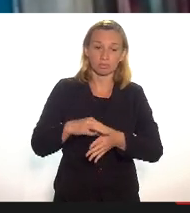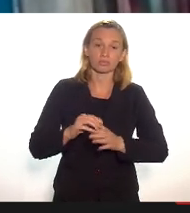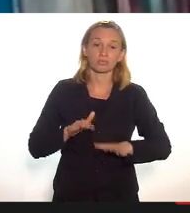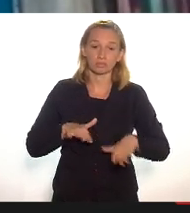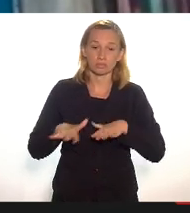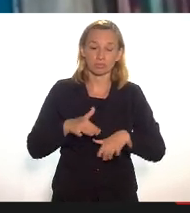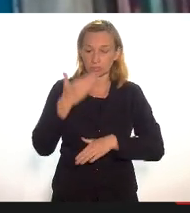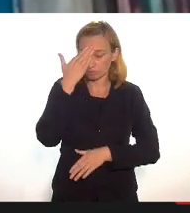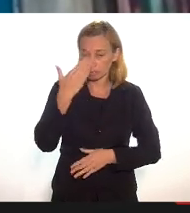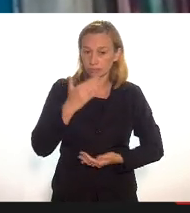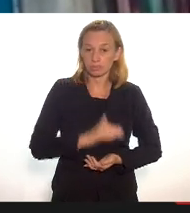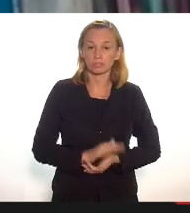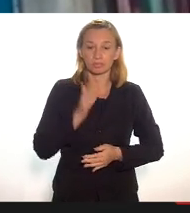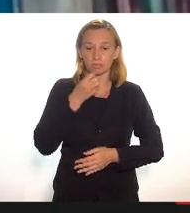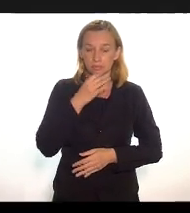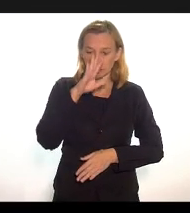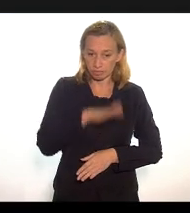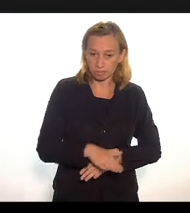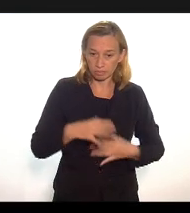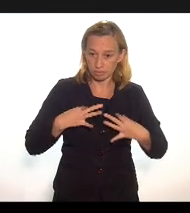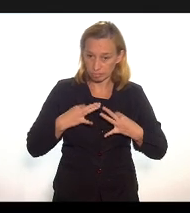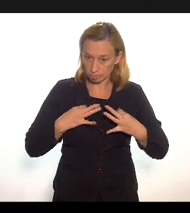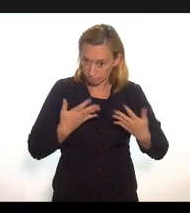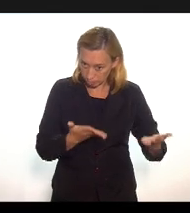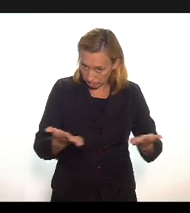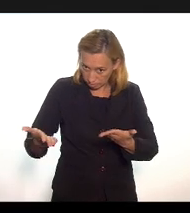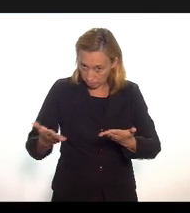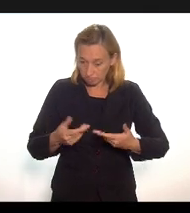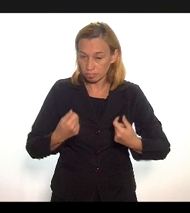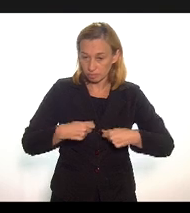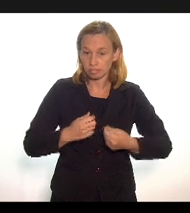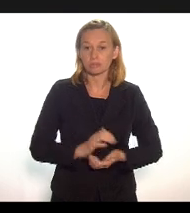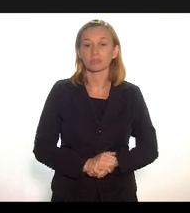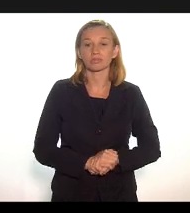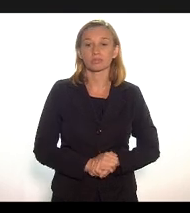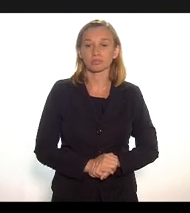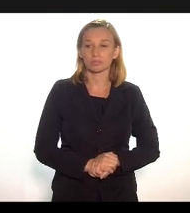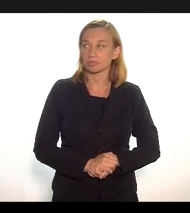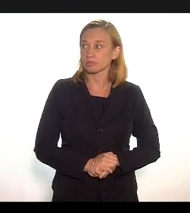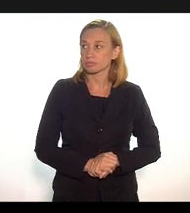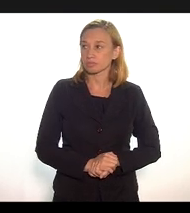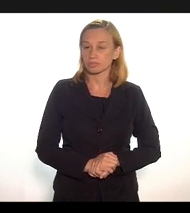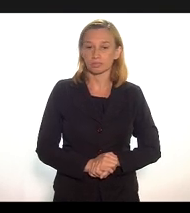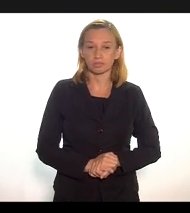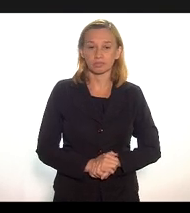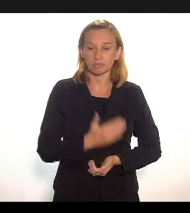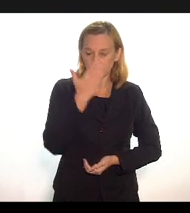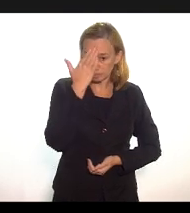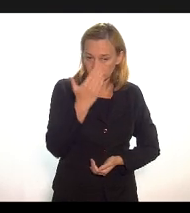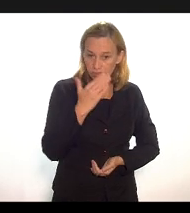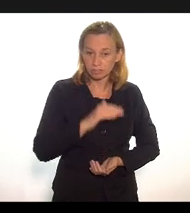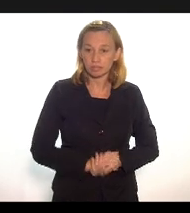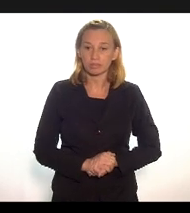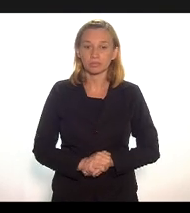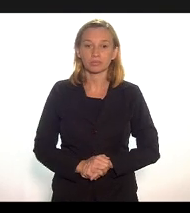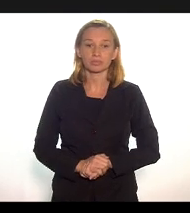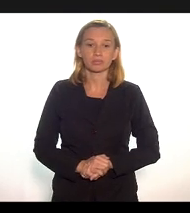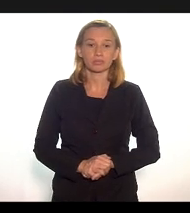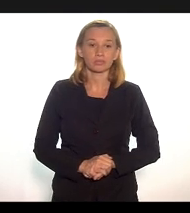Ok? Muito obrigado. Boa tarde. Estamos à disposição para o que vocês precisarem. Tá bom? Agradecer, doutor Romualdo